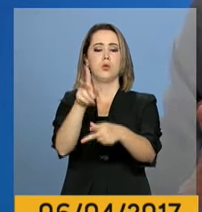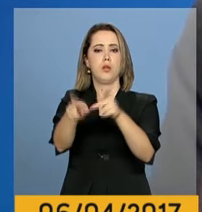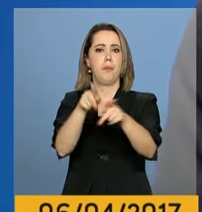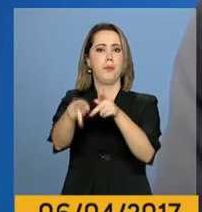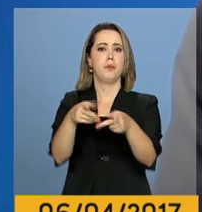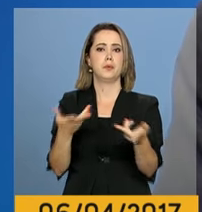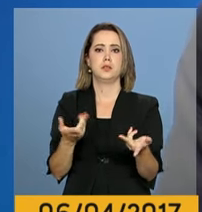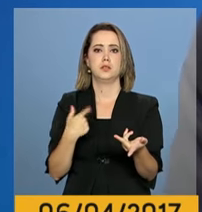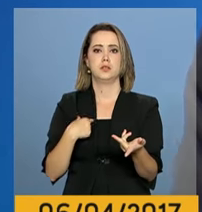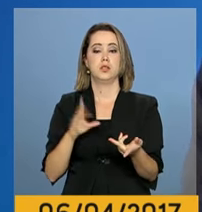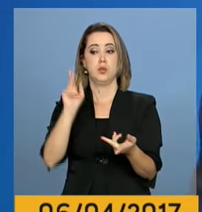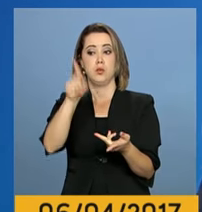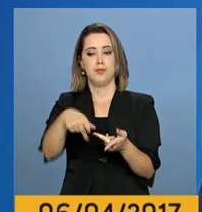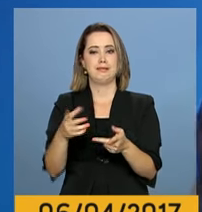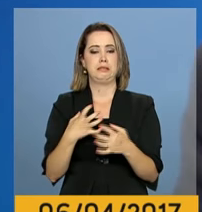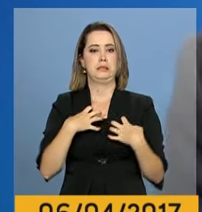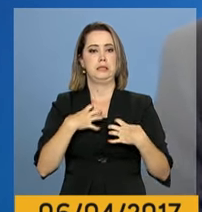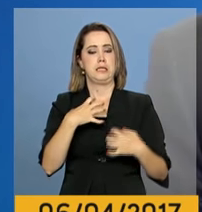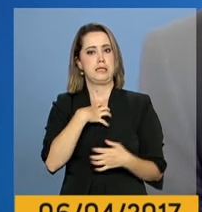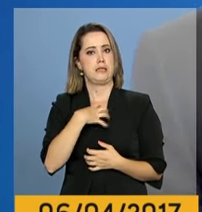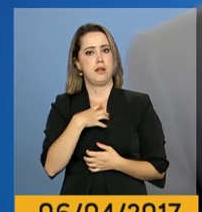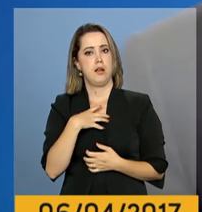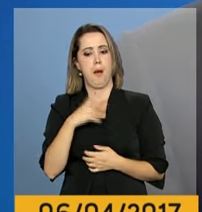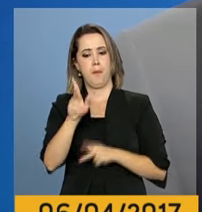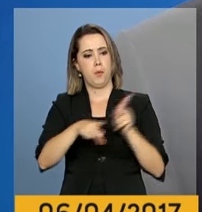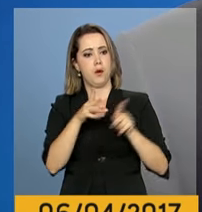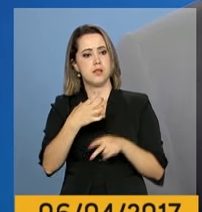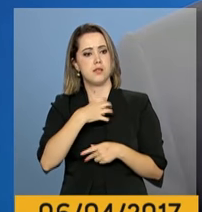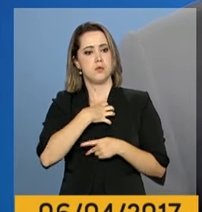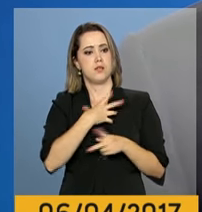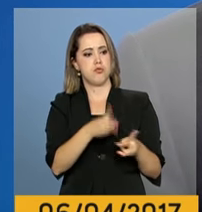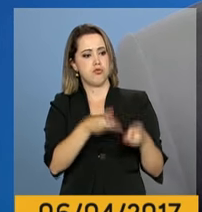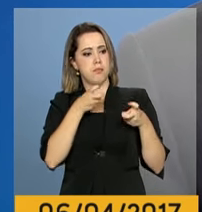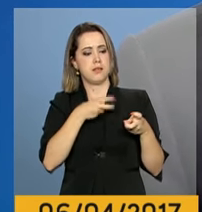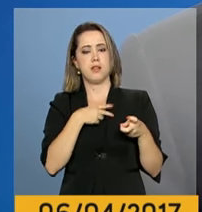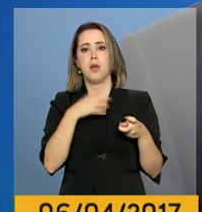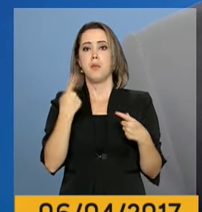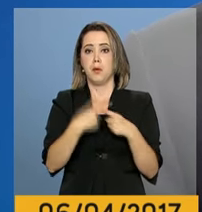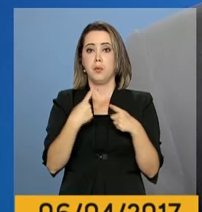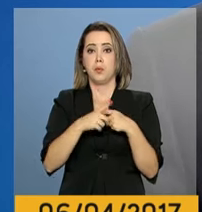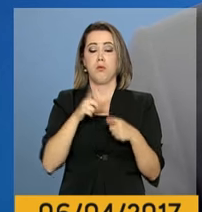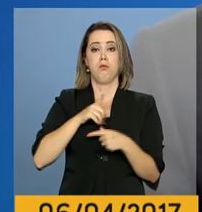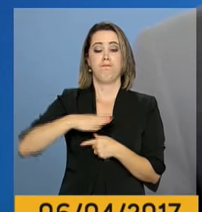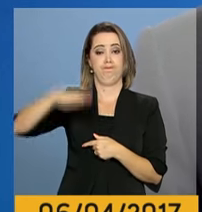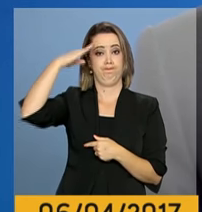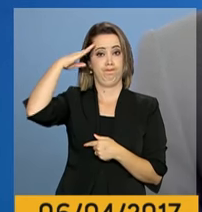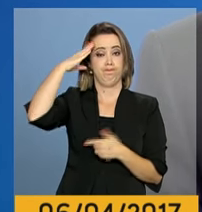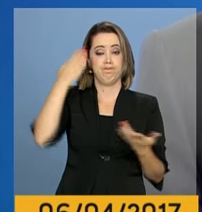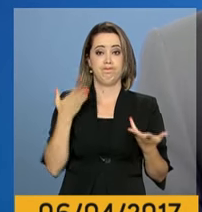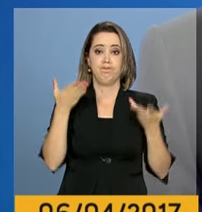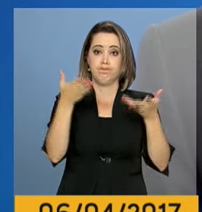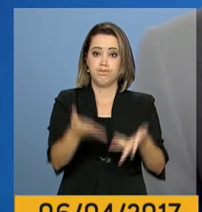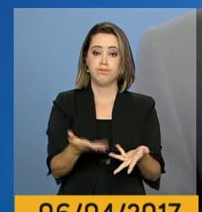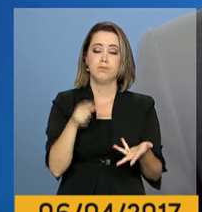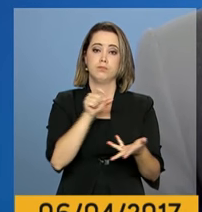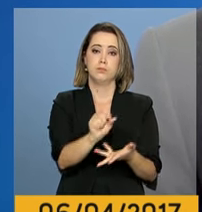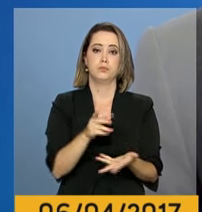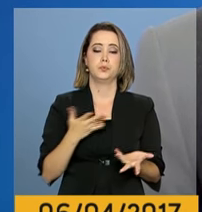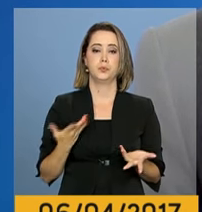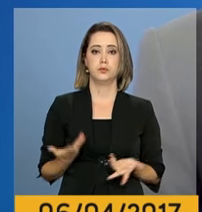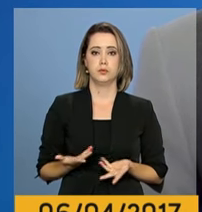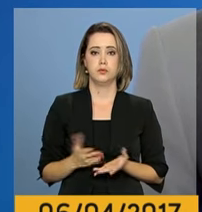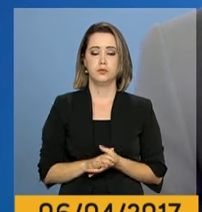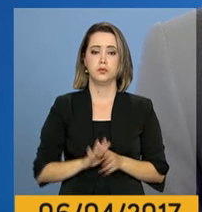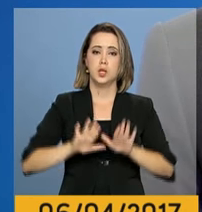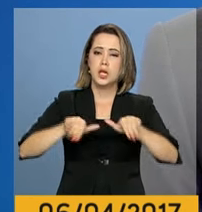o povo brasileiro que está lá sente a presença do poder público precisamente pela presença das forças